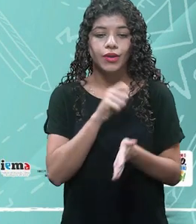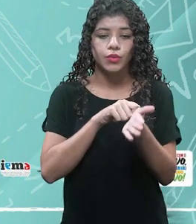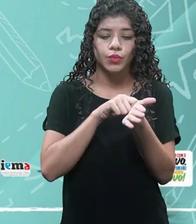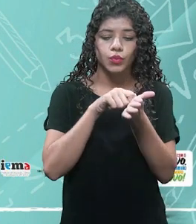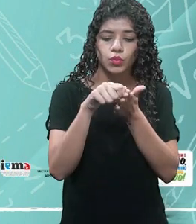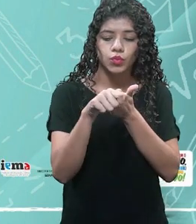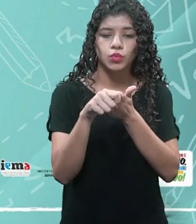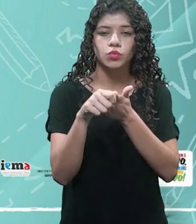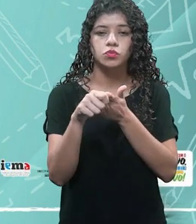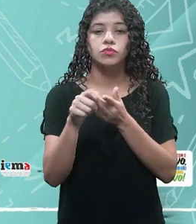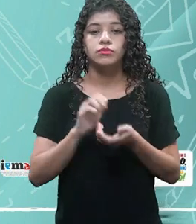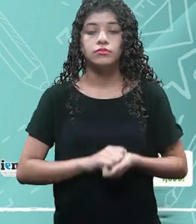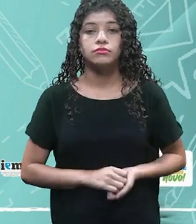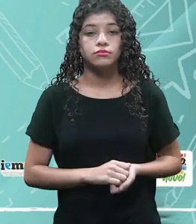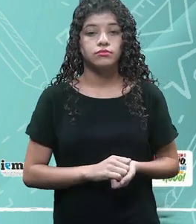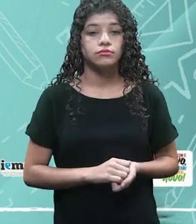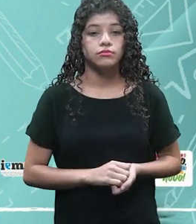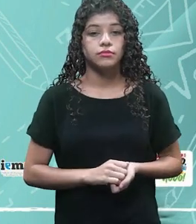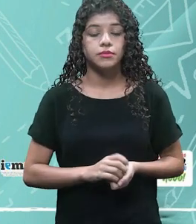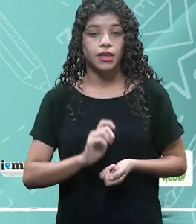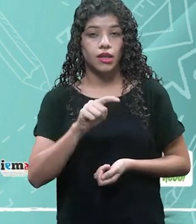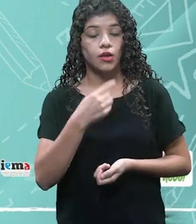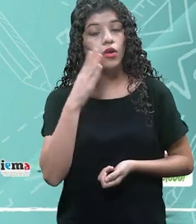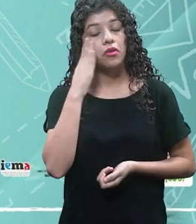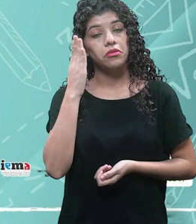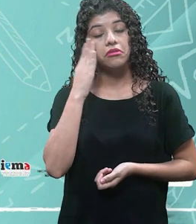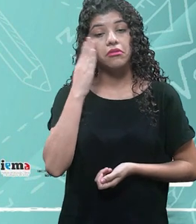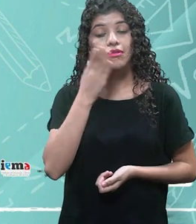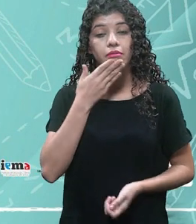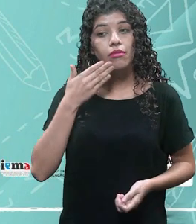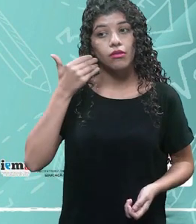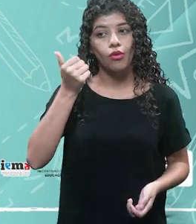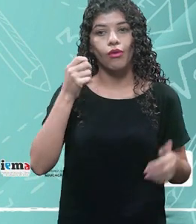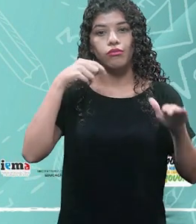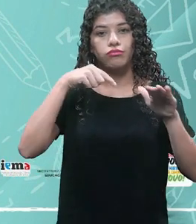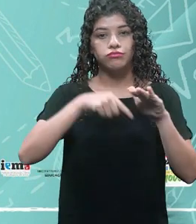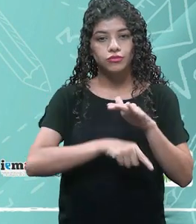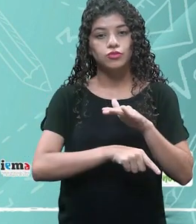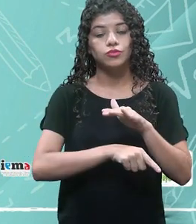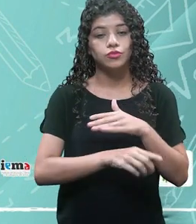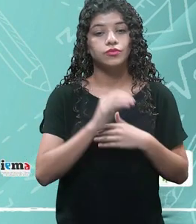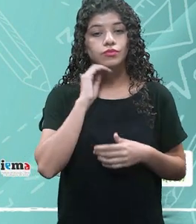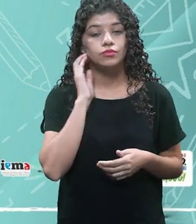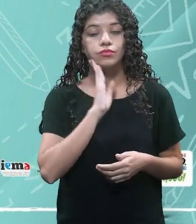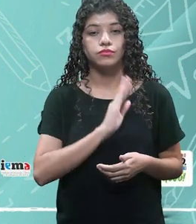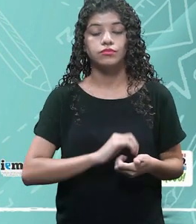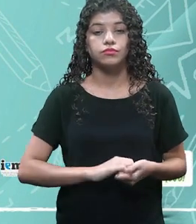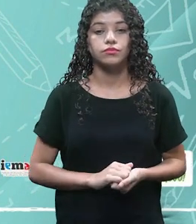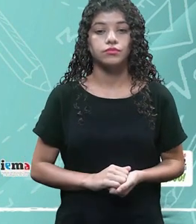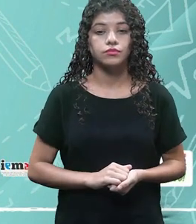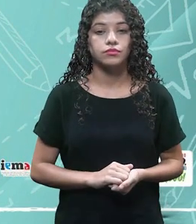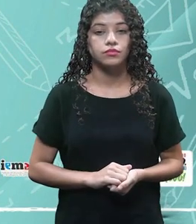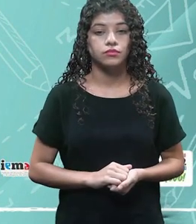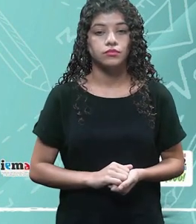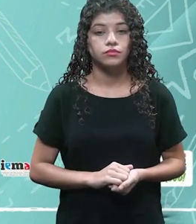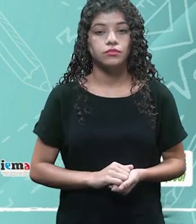texo enfim faço alguns símbolos para que eu possa entender aí o a o o o o caminho do meu